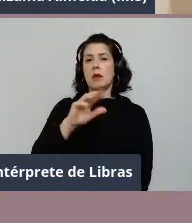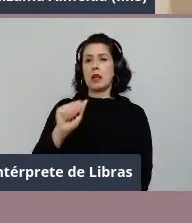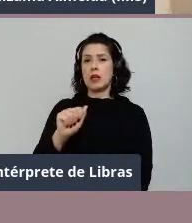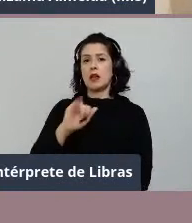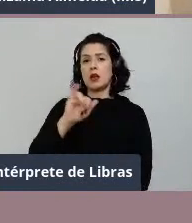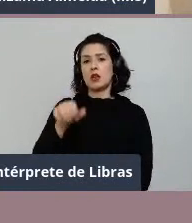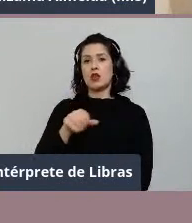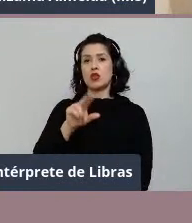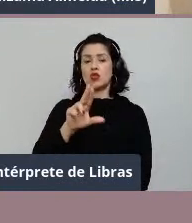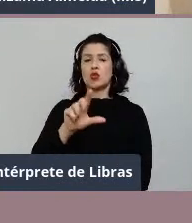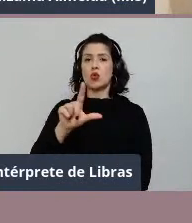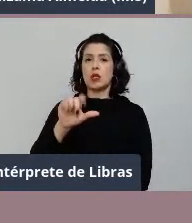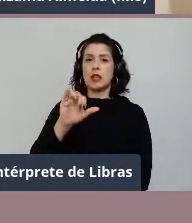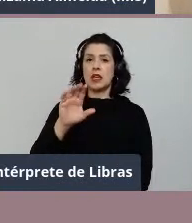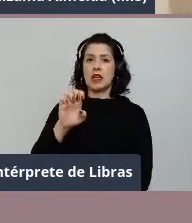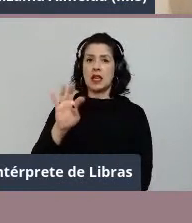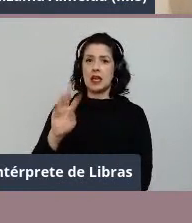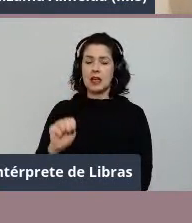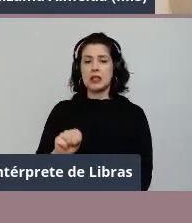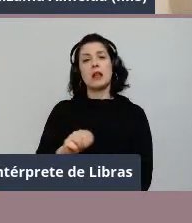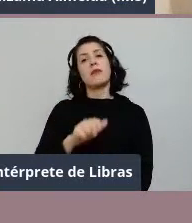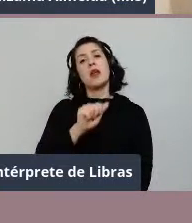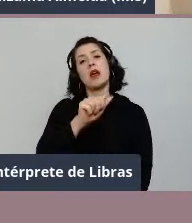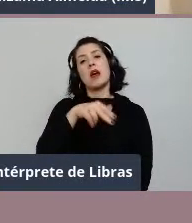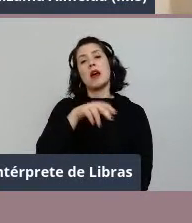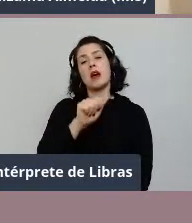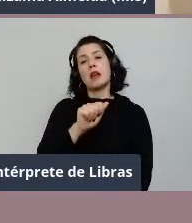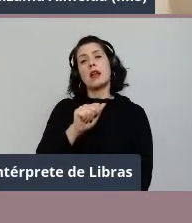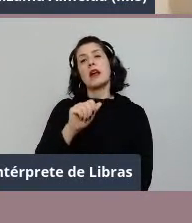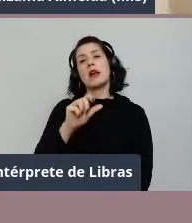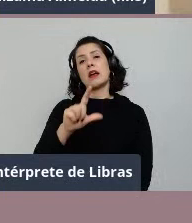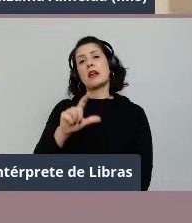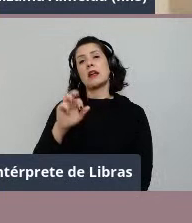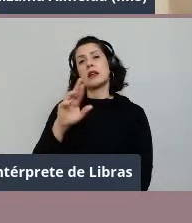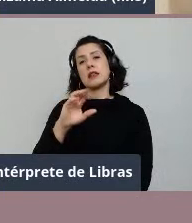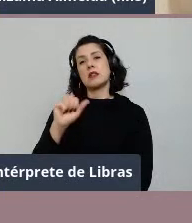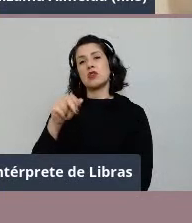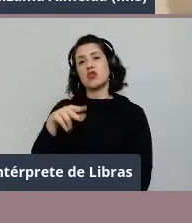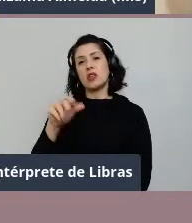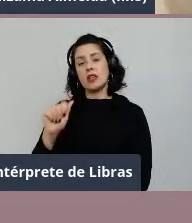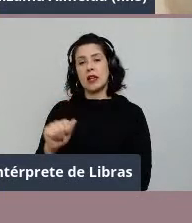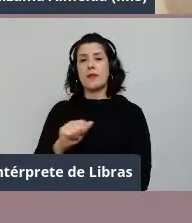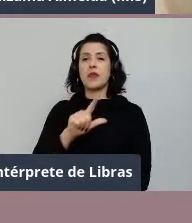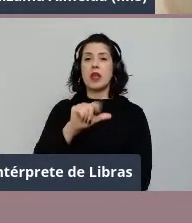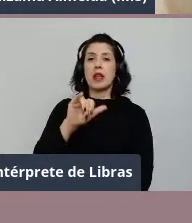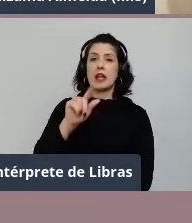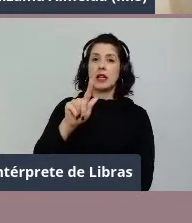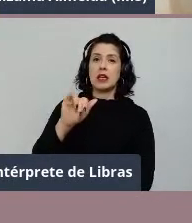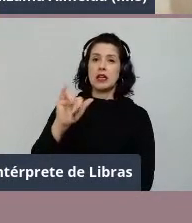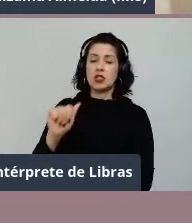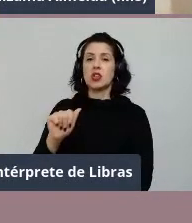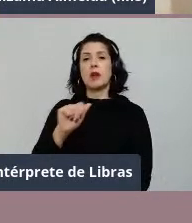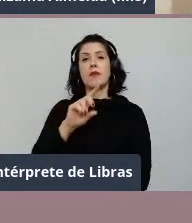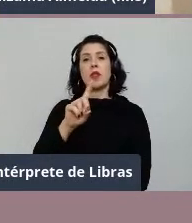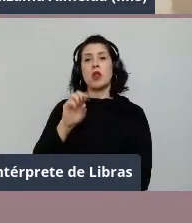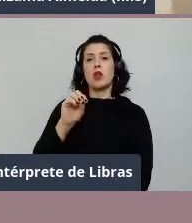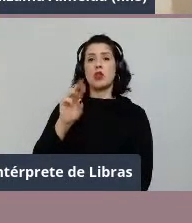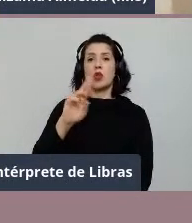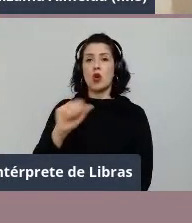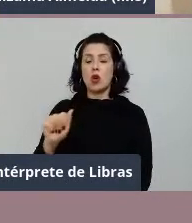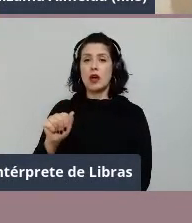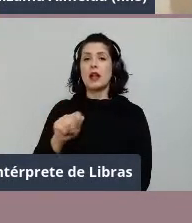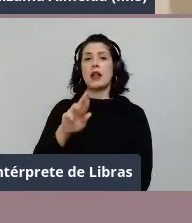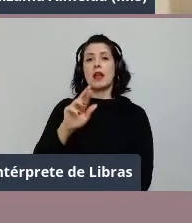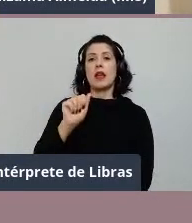Andrade, Ana Cristina César, Lígia Fagundes Telles, Dora Ferreira da Silva, Raquel de